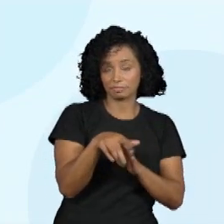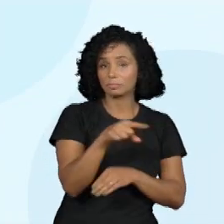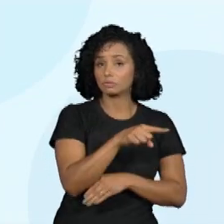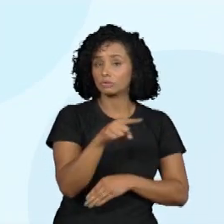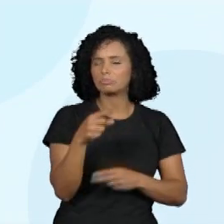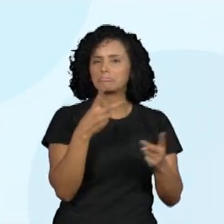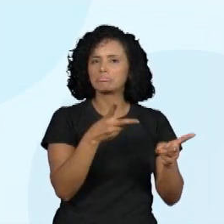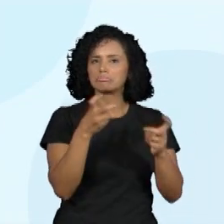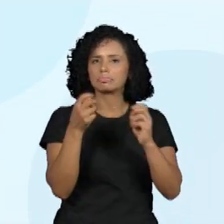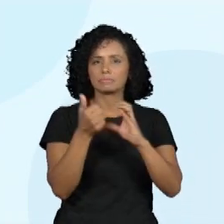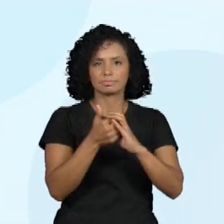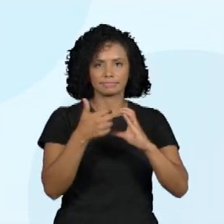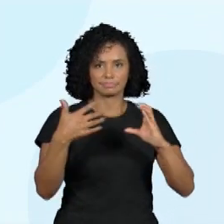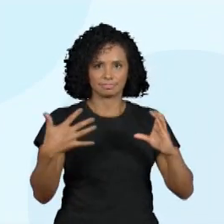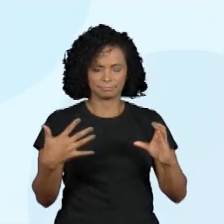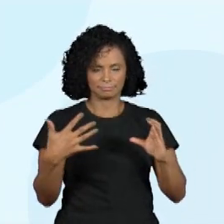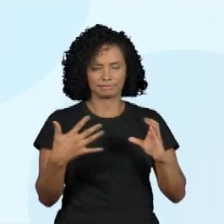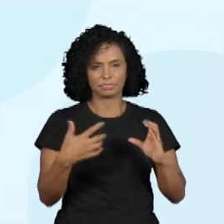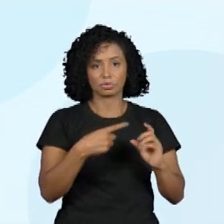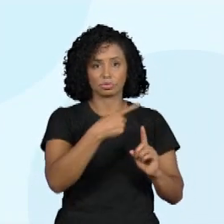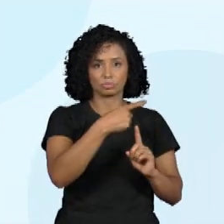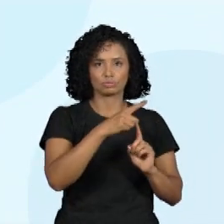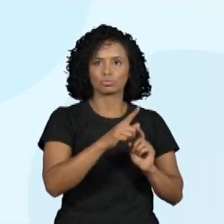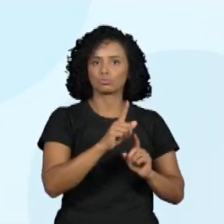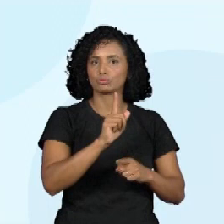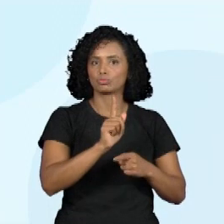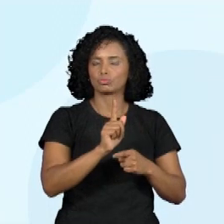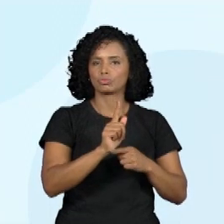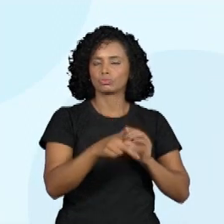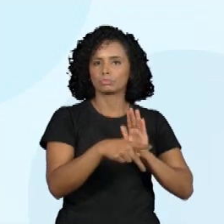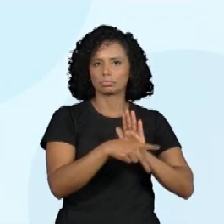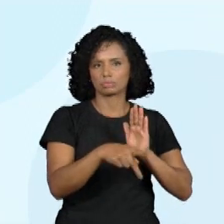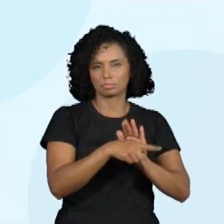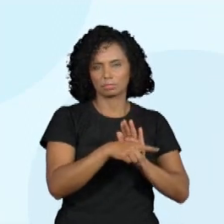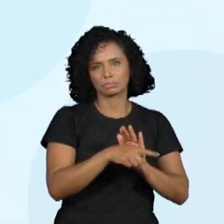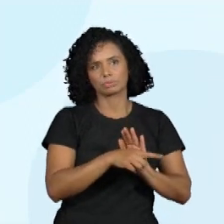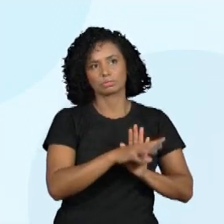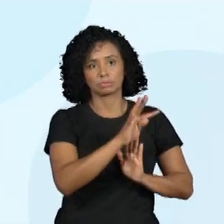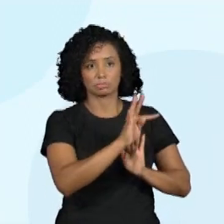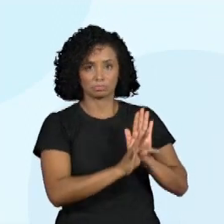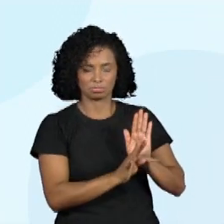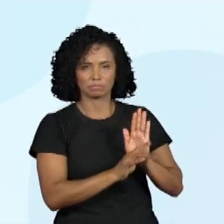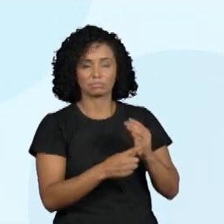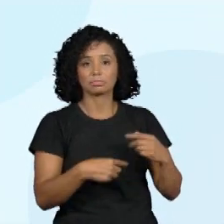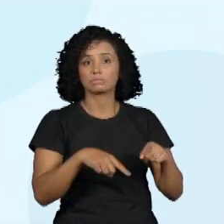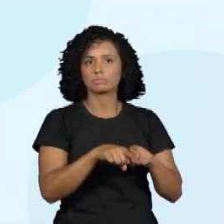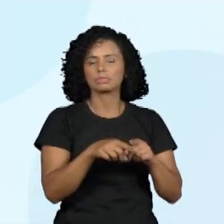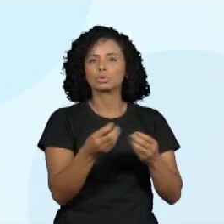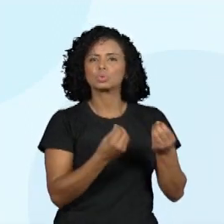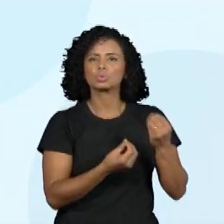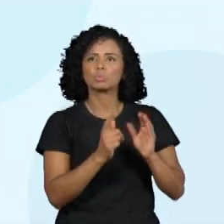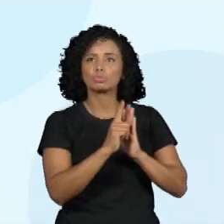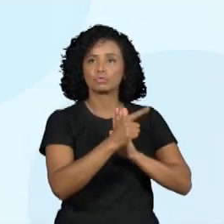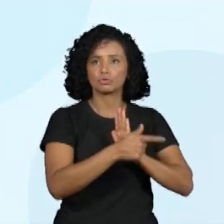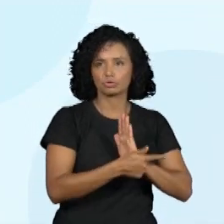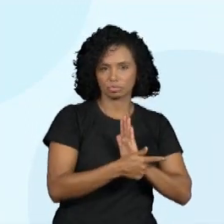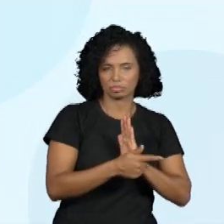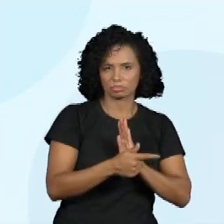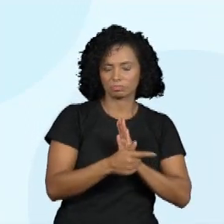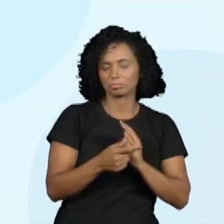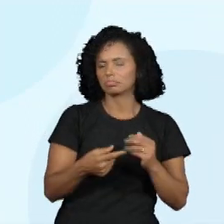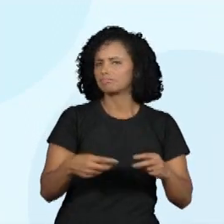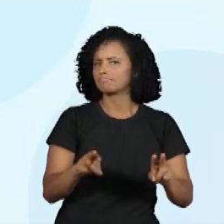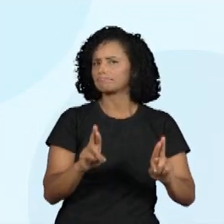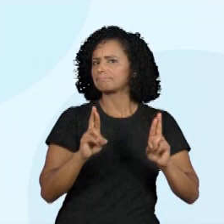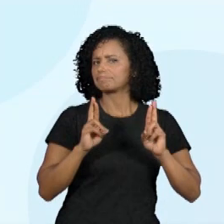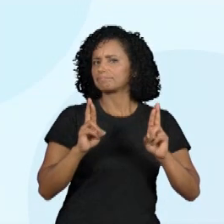do gênero. Por meio da leitura e dos conhecimentos prévios referente ao gênero textual, estabelecer expectativas